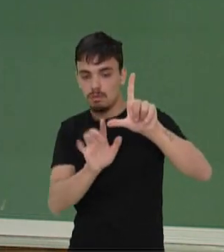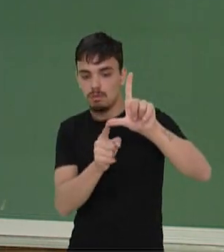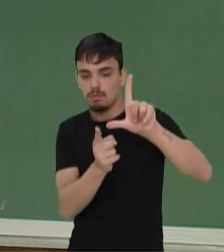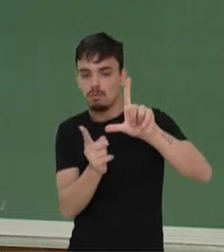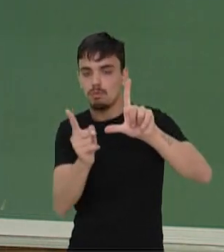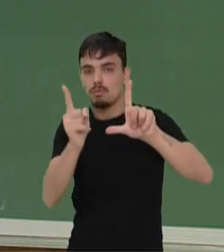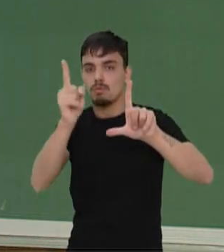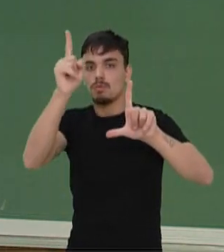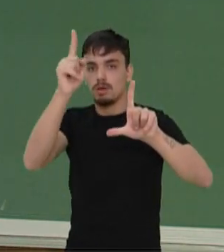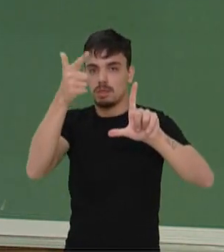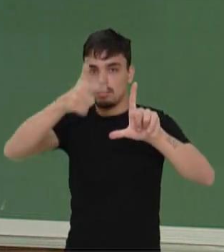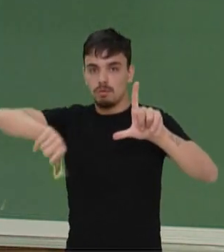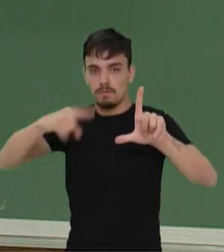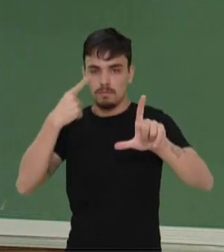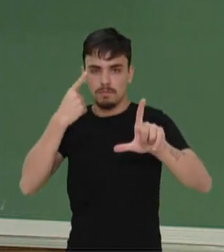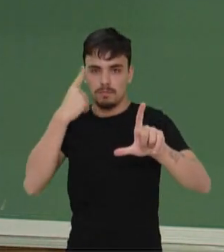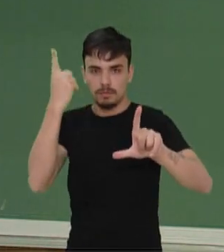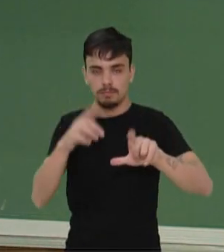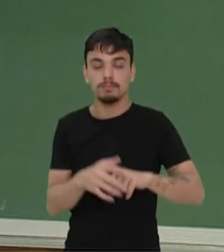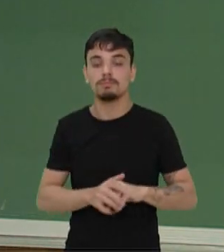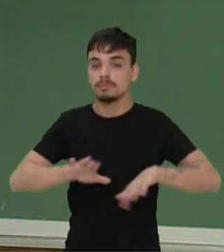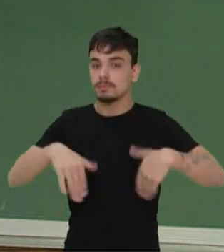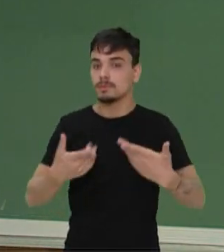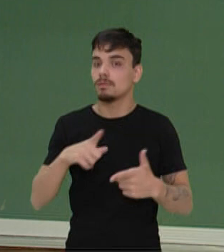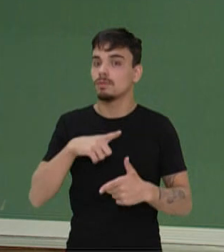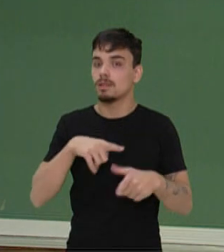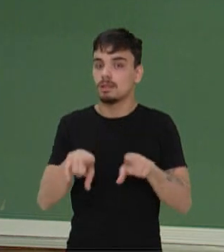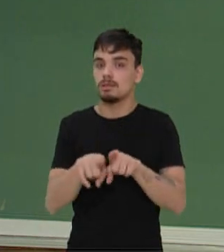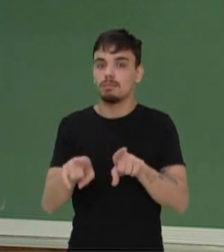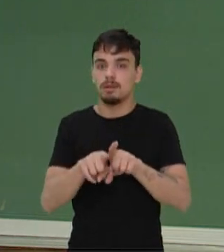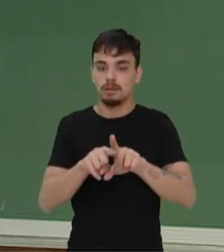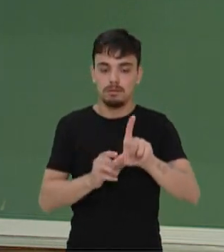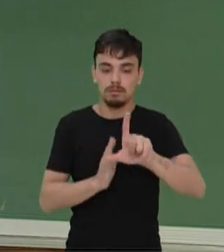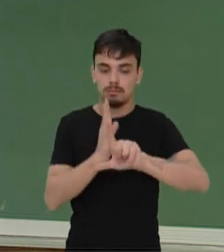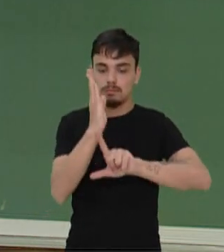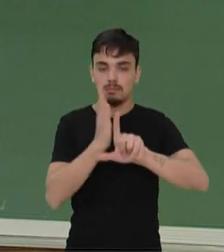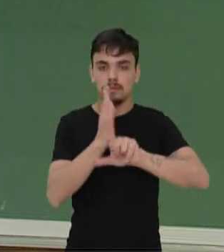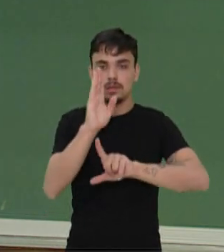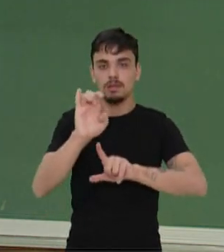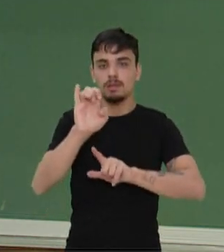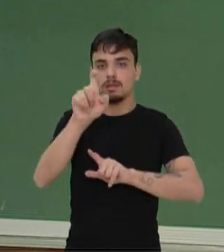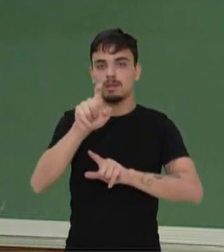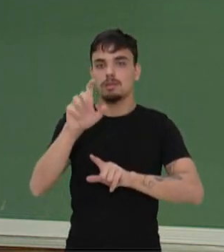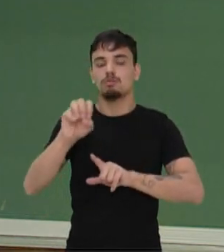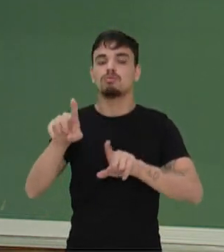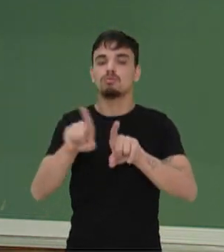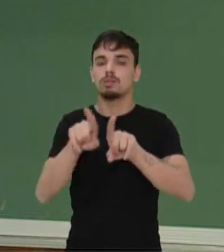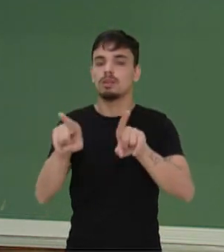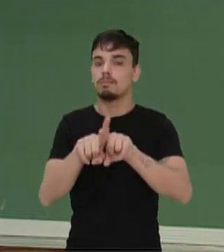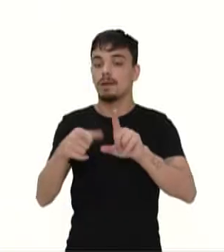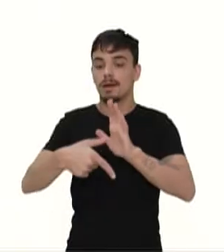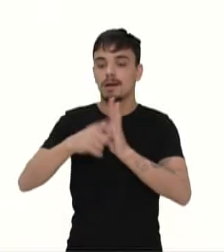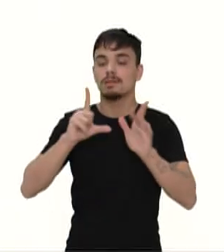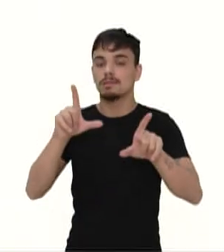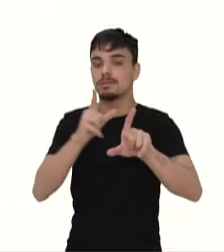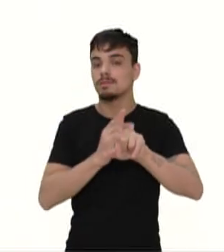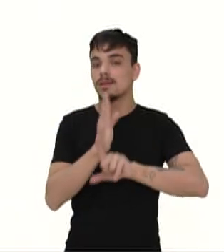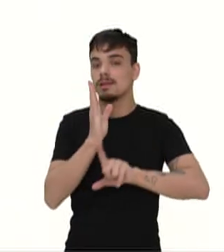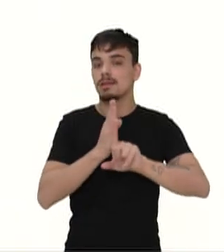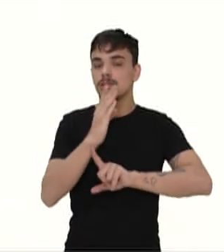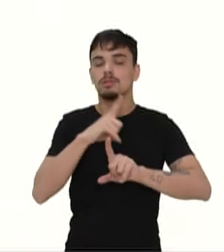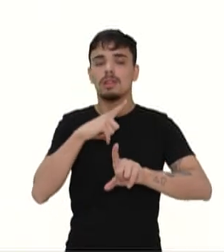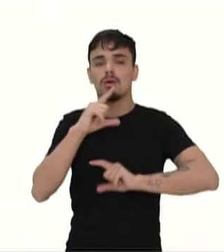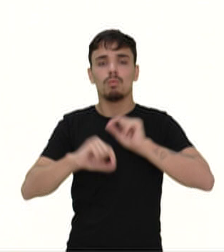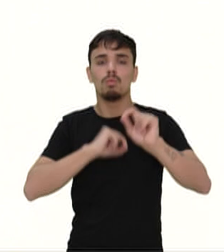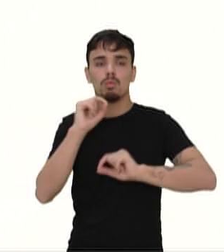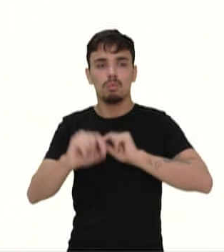sobe, não é isso? Então, nós temos aí esse eixo de simetria, E antes do eixo de simetria, o meu gráfico